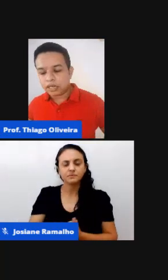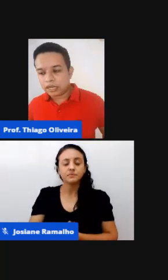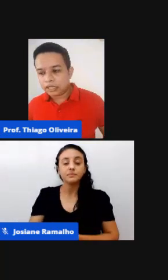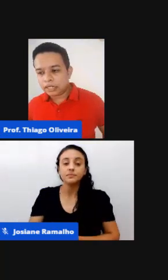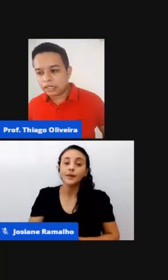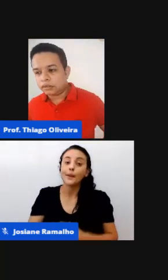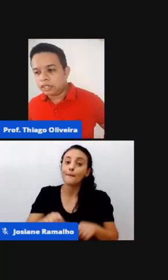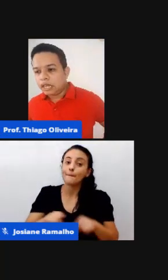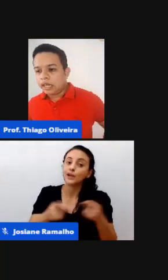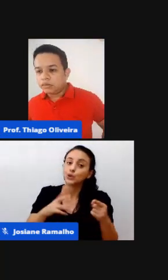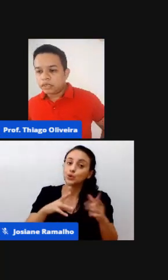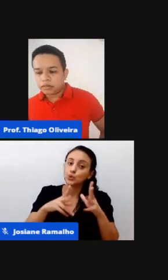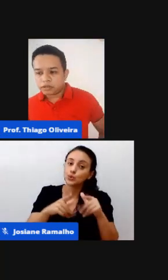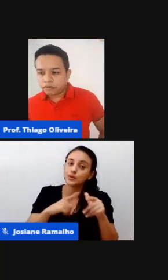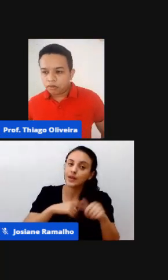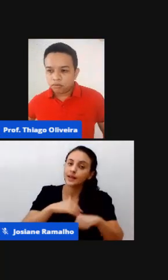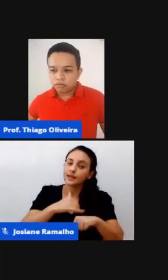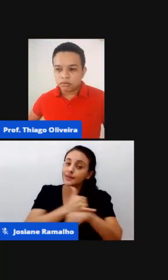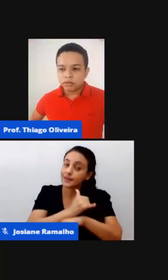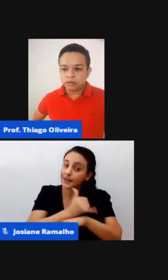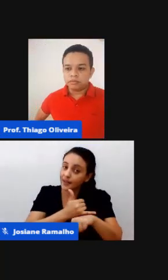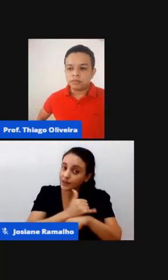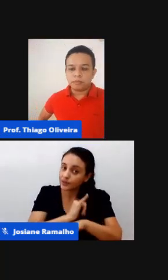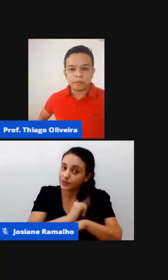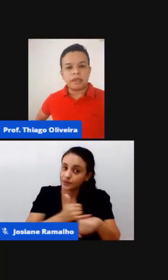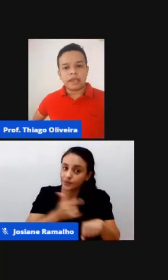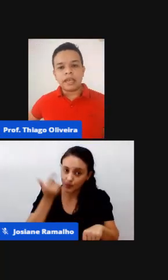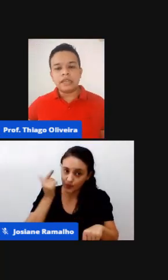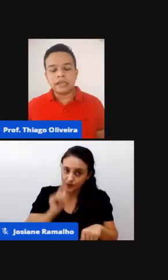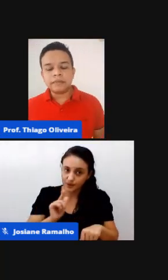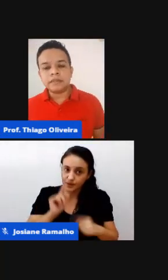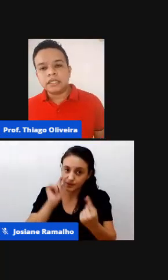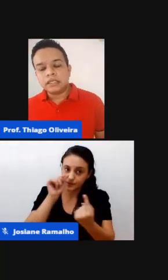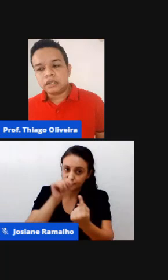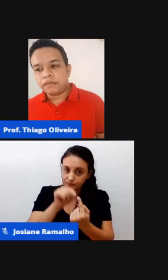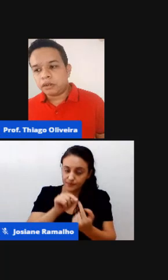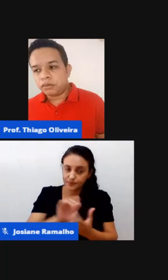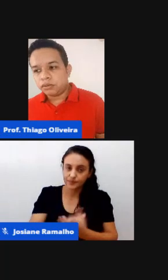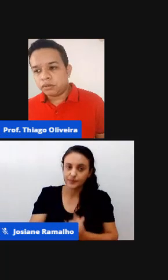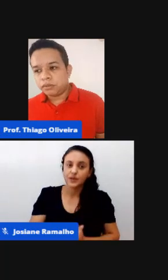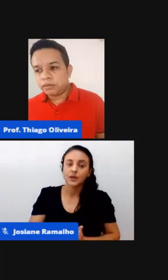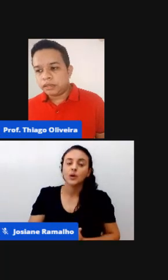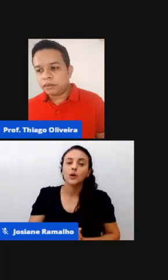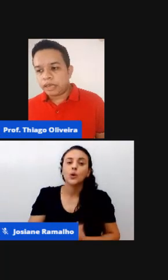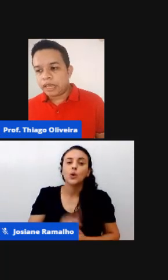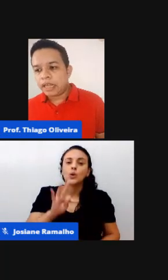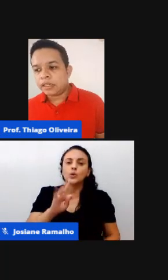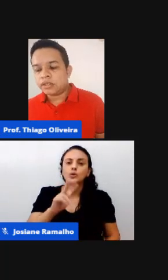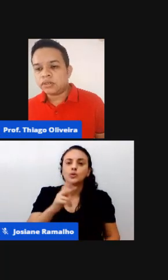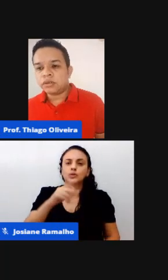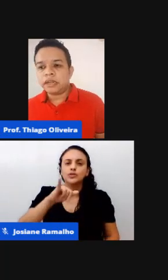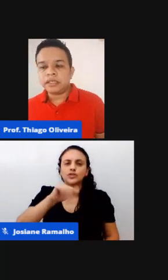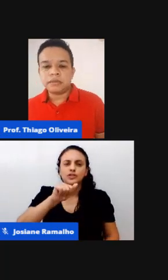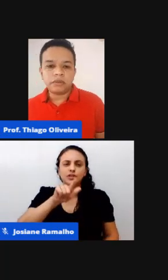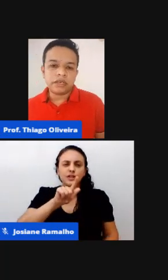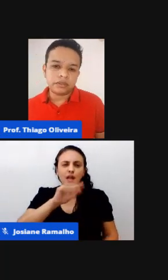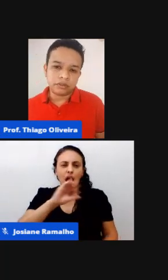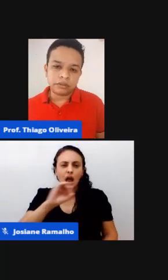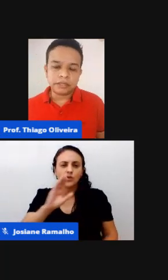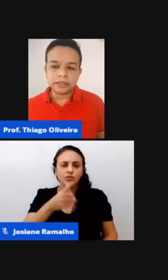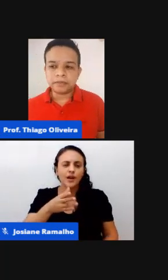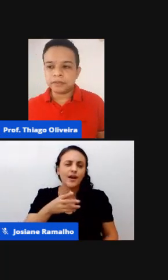que isso seja realizado. Aí o Tiago já falou sobre o PBL, né? Já falou sobre o TBL, sobre